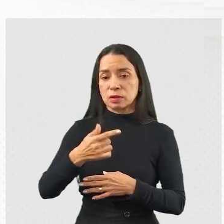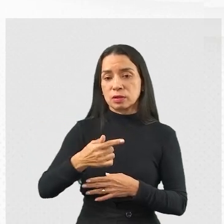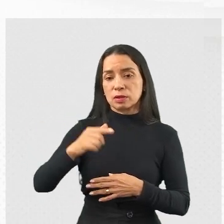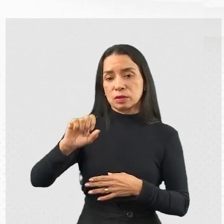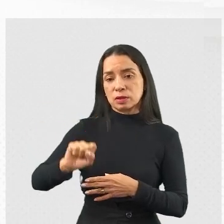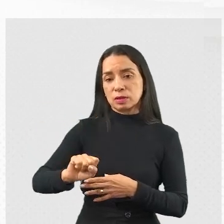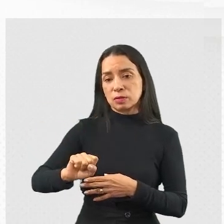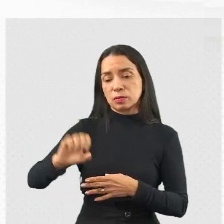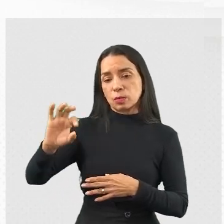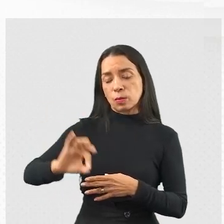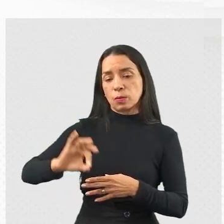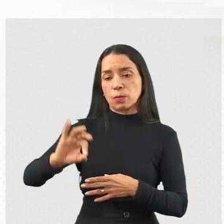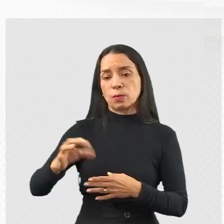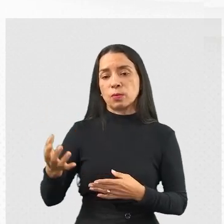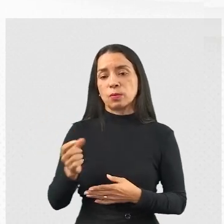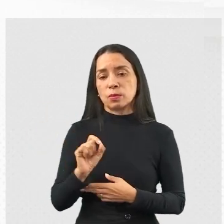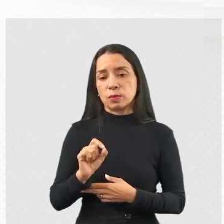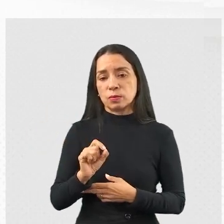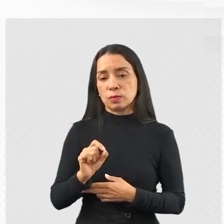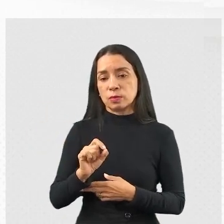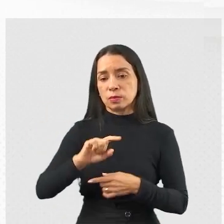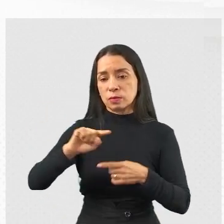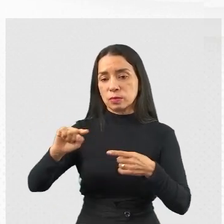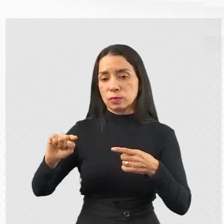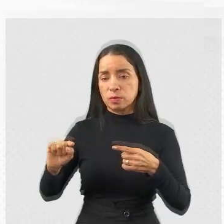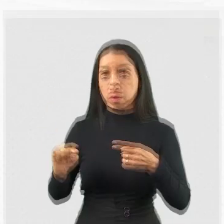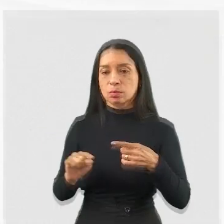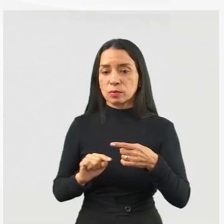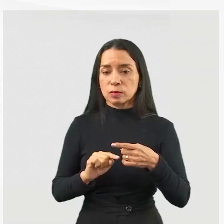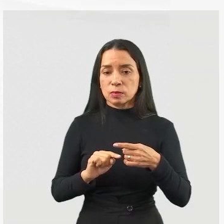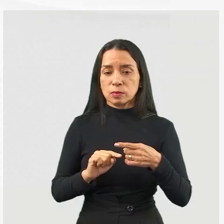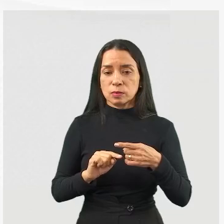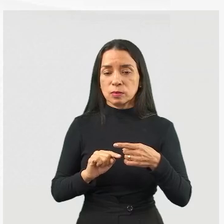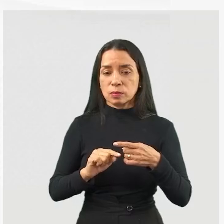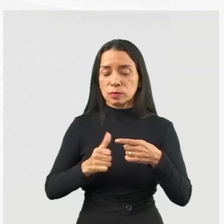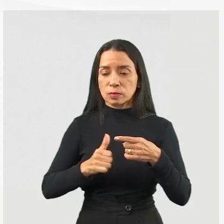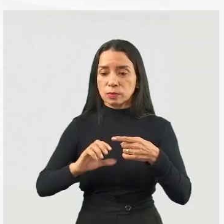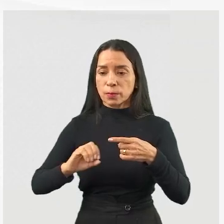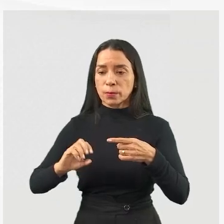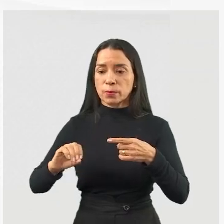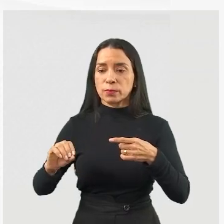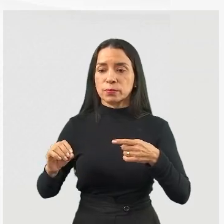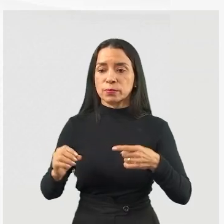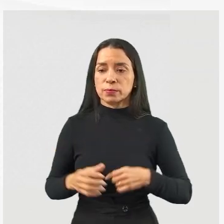78%, 78 sobre 100.